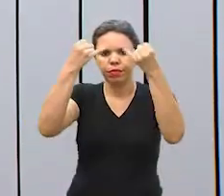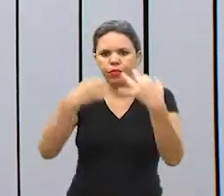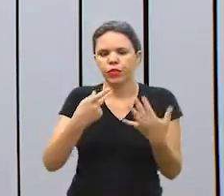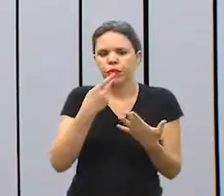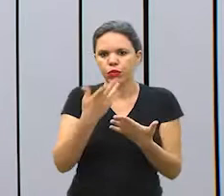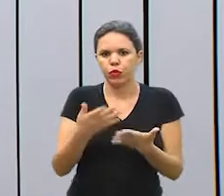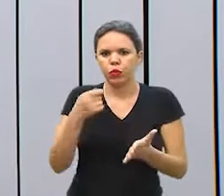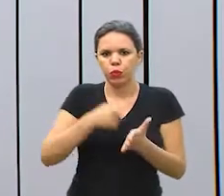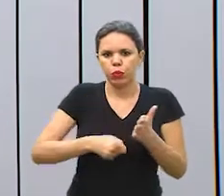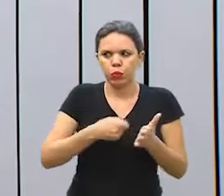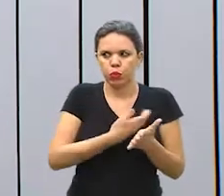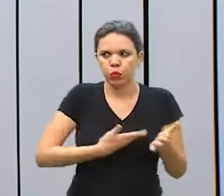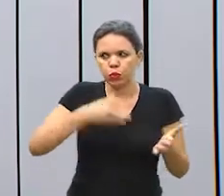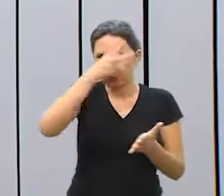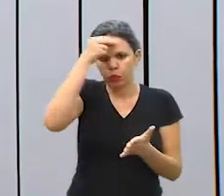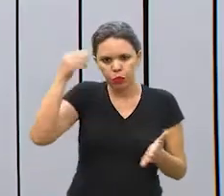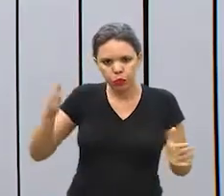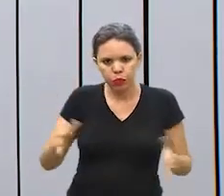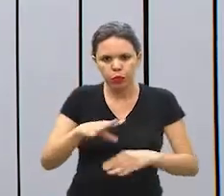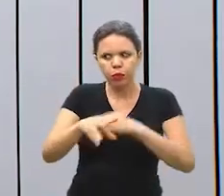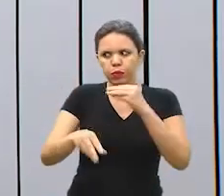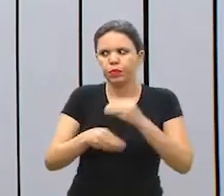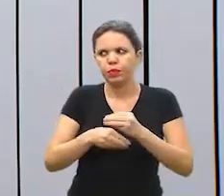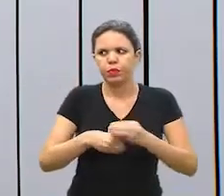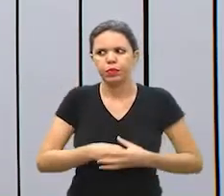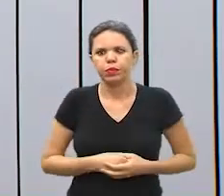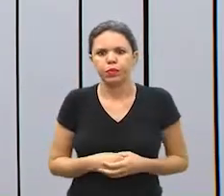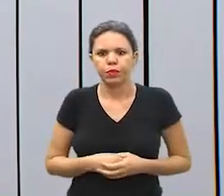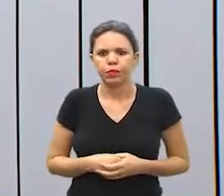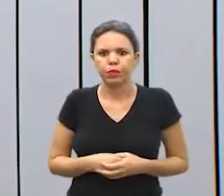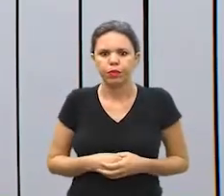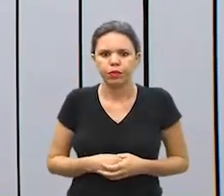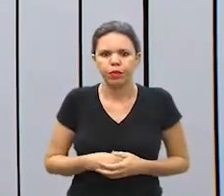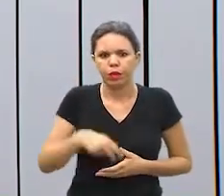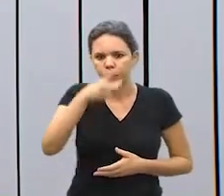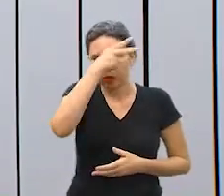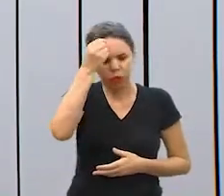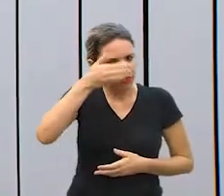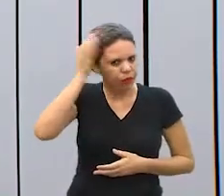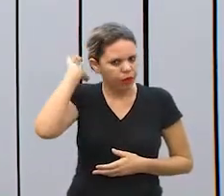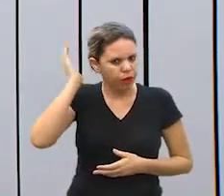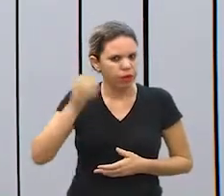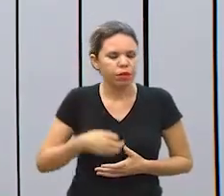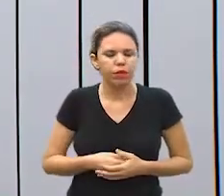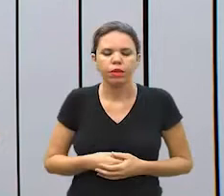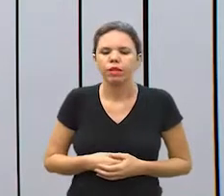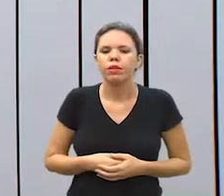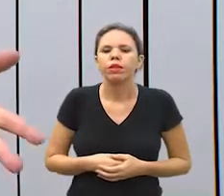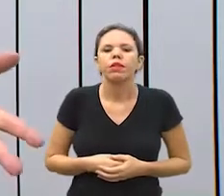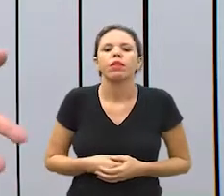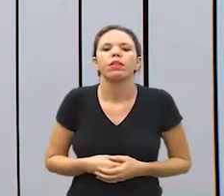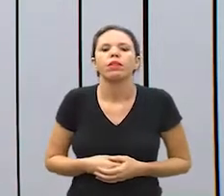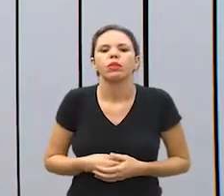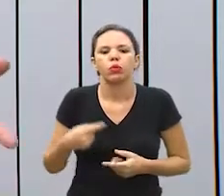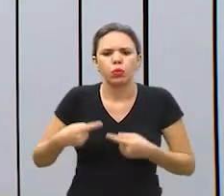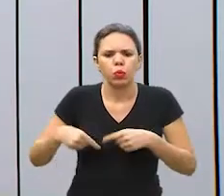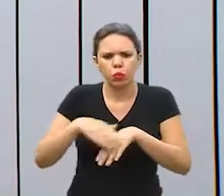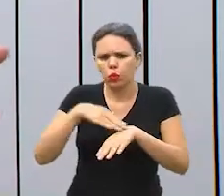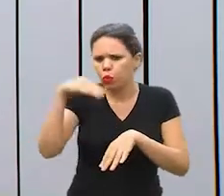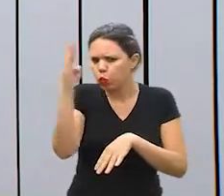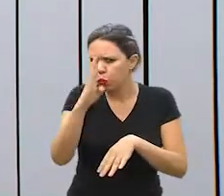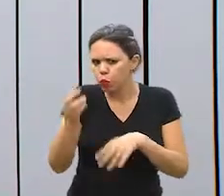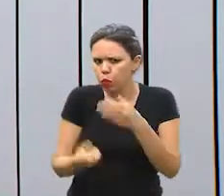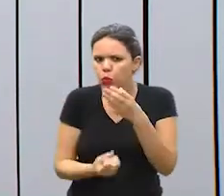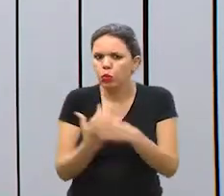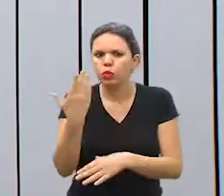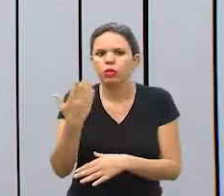aqui das políticas públicas que têm sido implementadas pelo prefeito Dário, E também, porque não discutir o Brasil, porque não